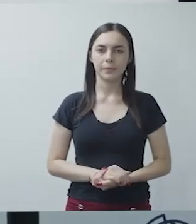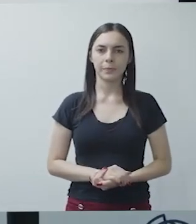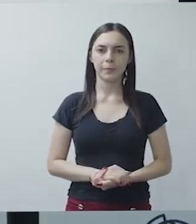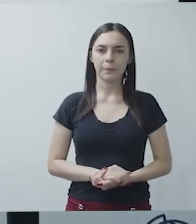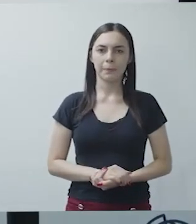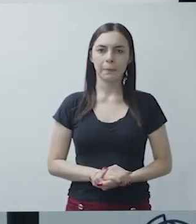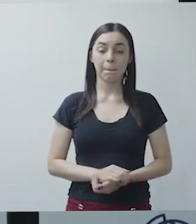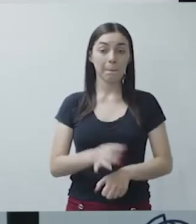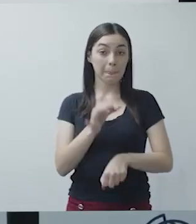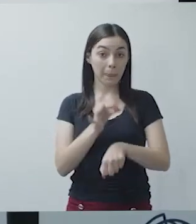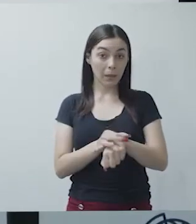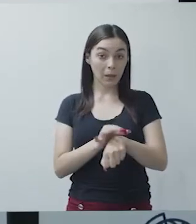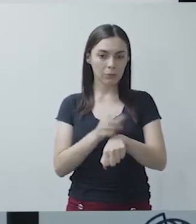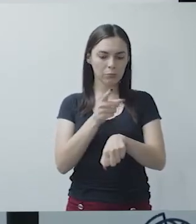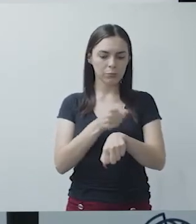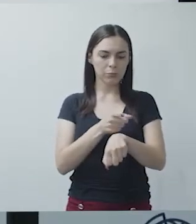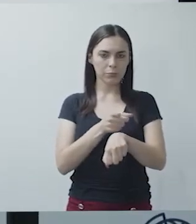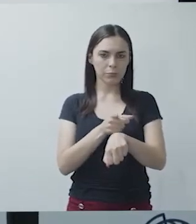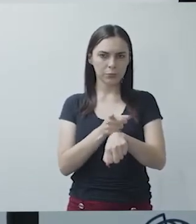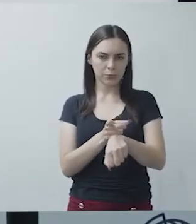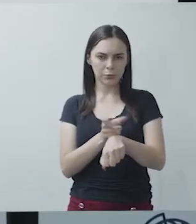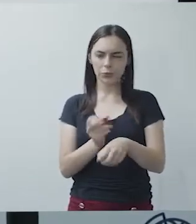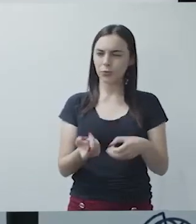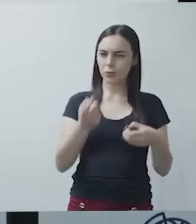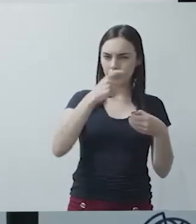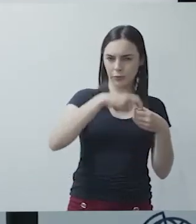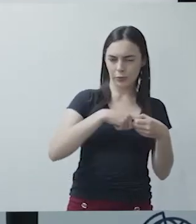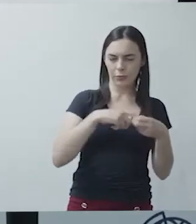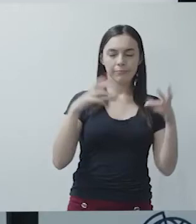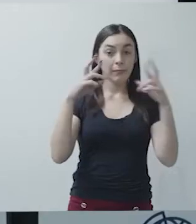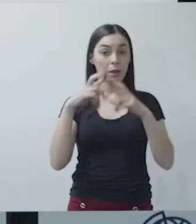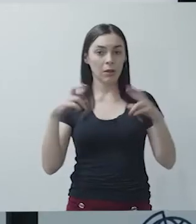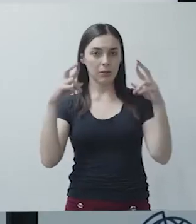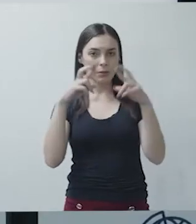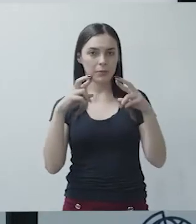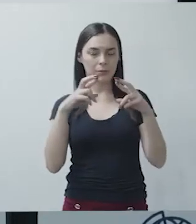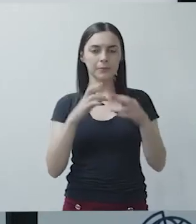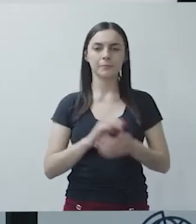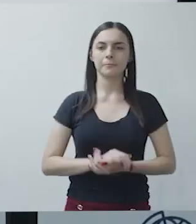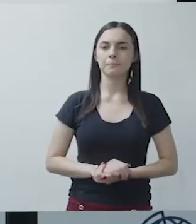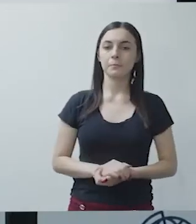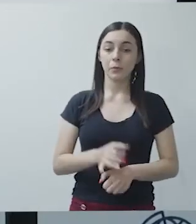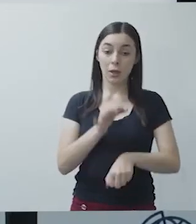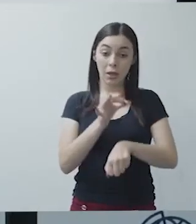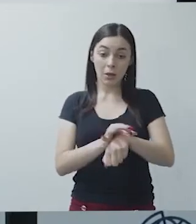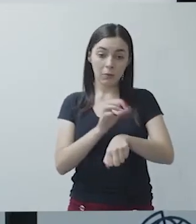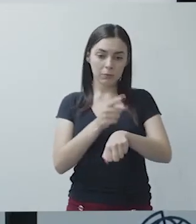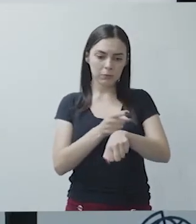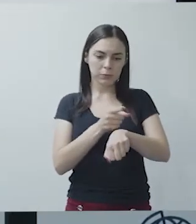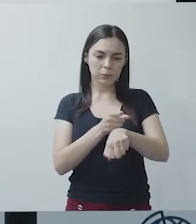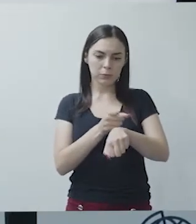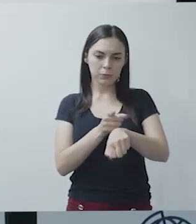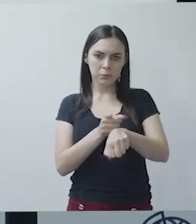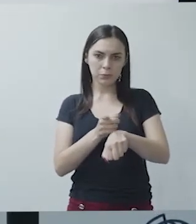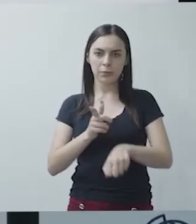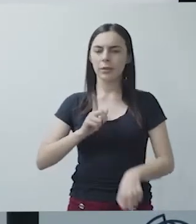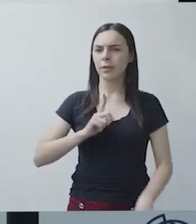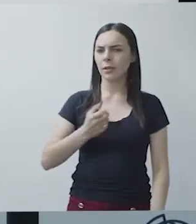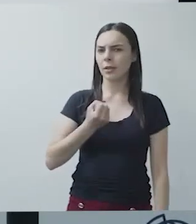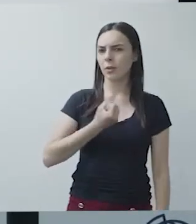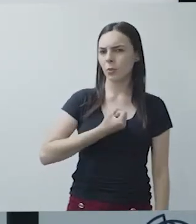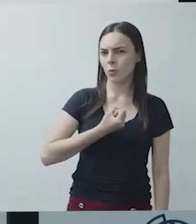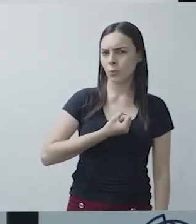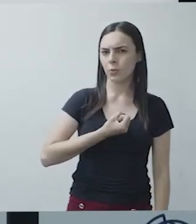O relógio analógico, deixa eu voltar aqui para vocês observarem. O relógio analógico, ele tem vários números, né? Então, ele